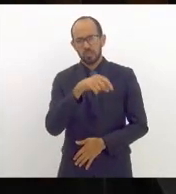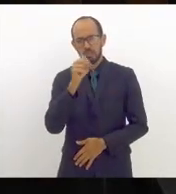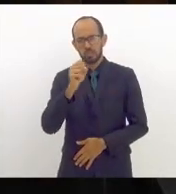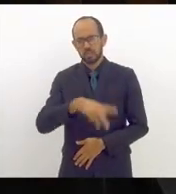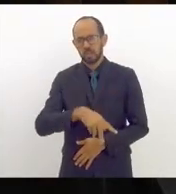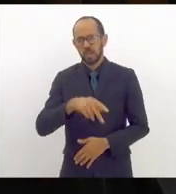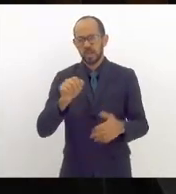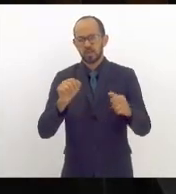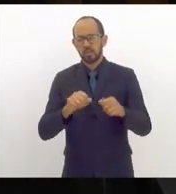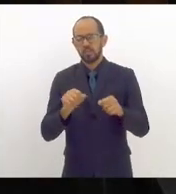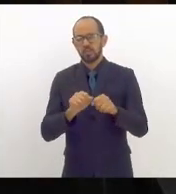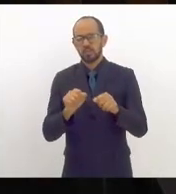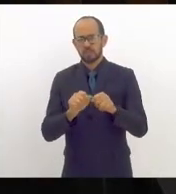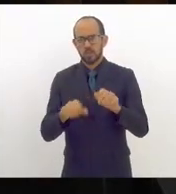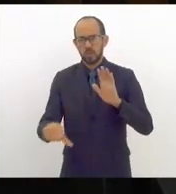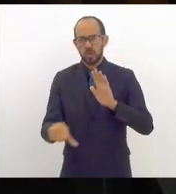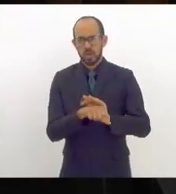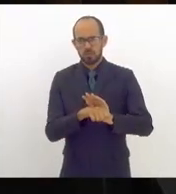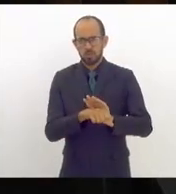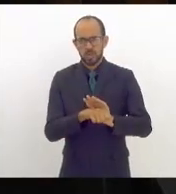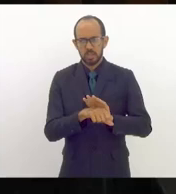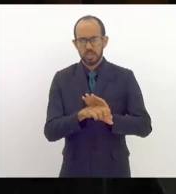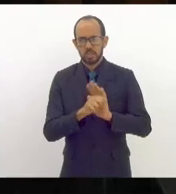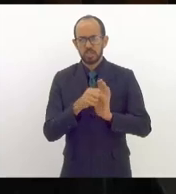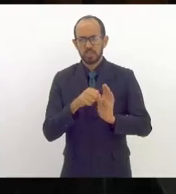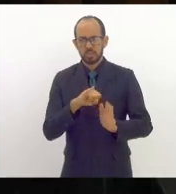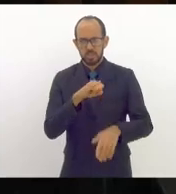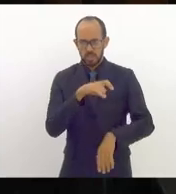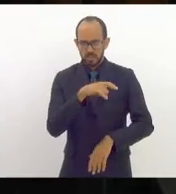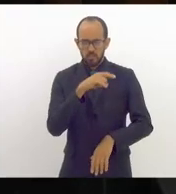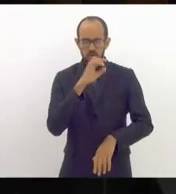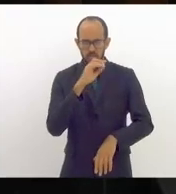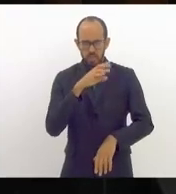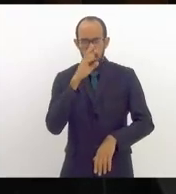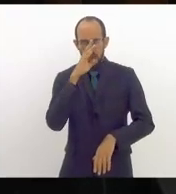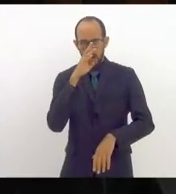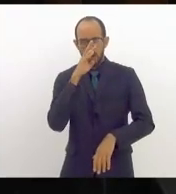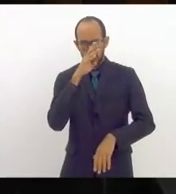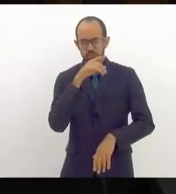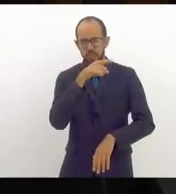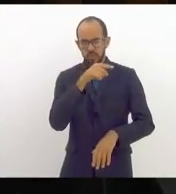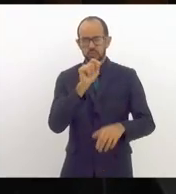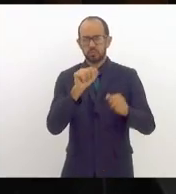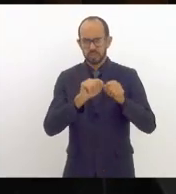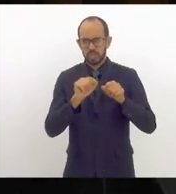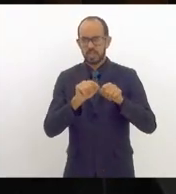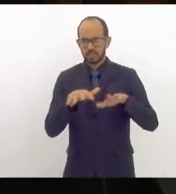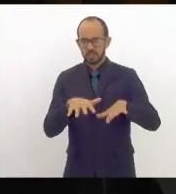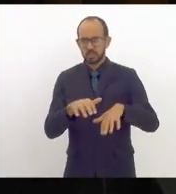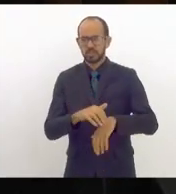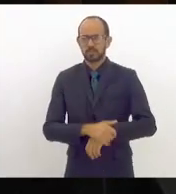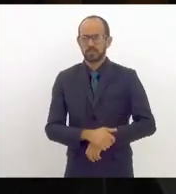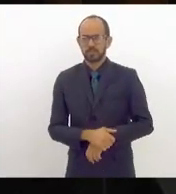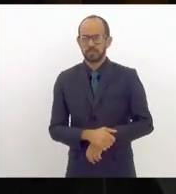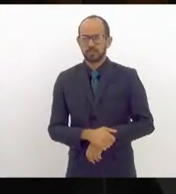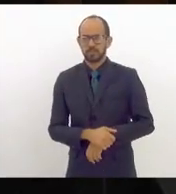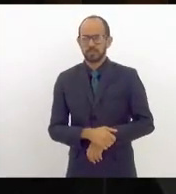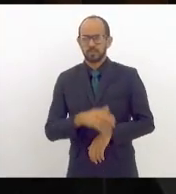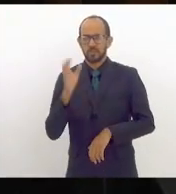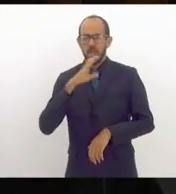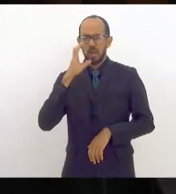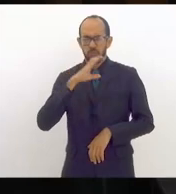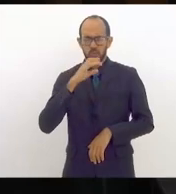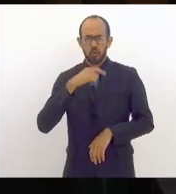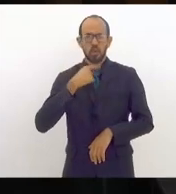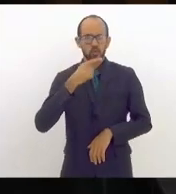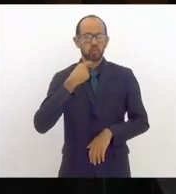opinião mas vamos supor que o juiz tivesse a ousadia de tomar essa Providência rapidamente eu